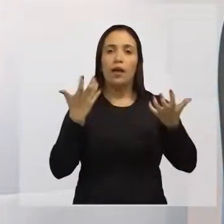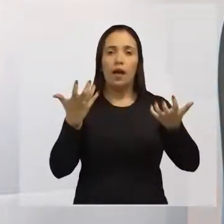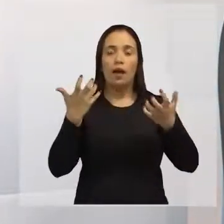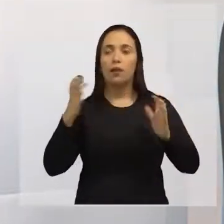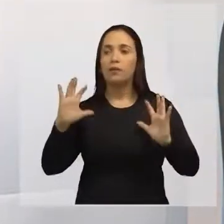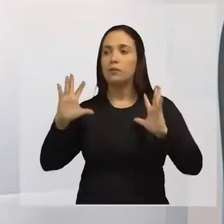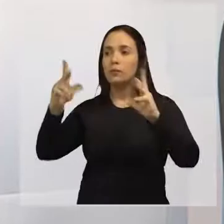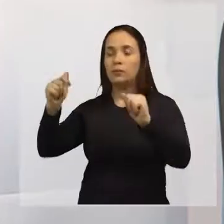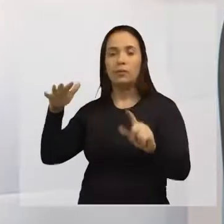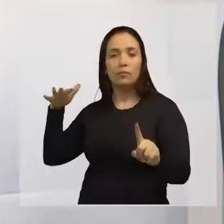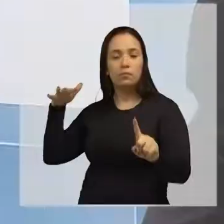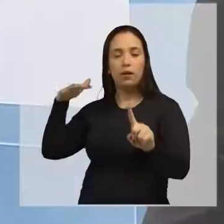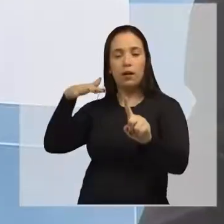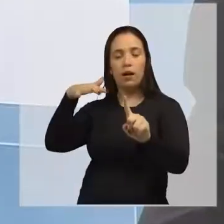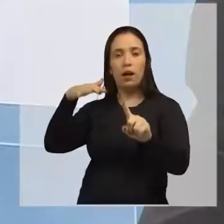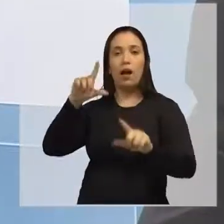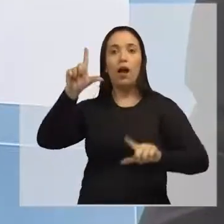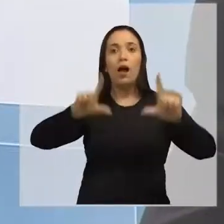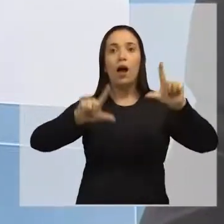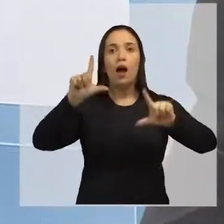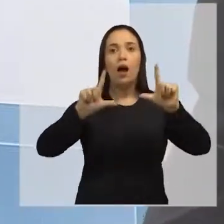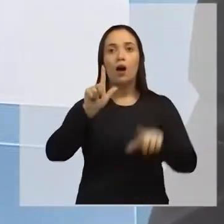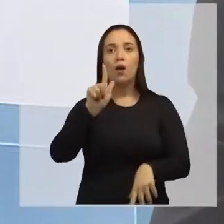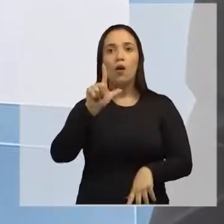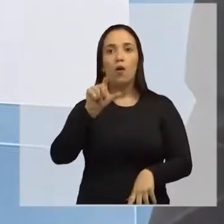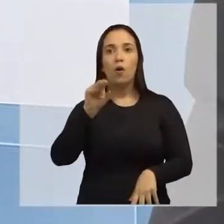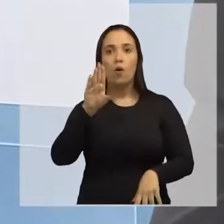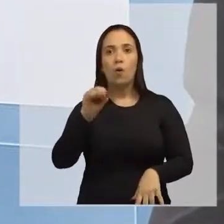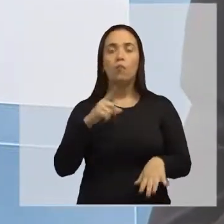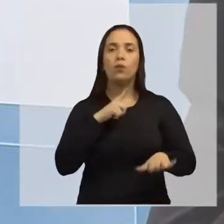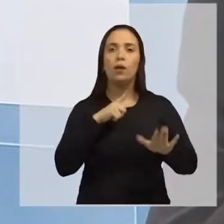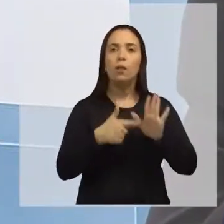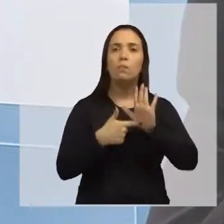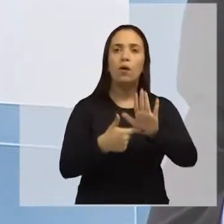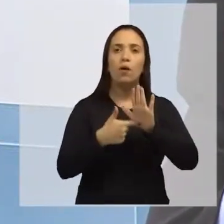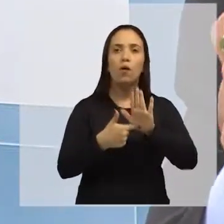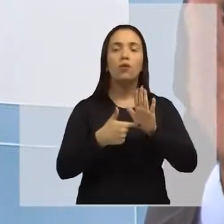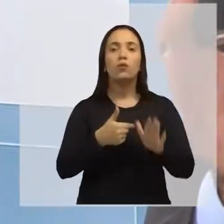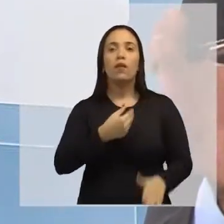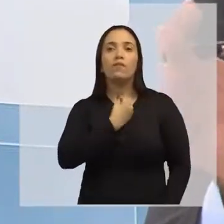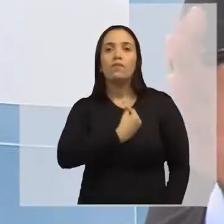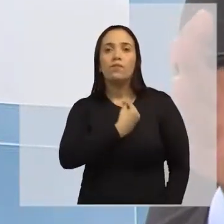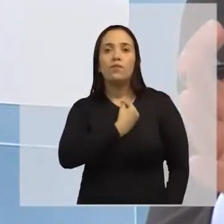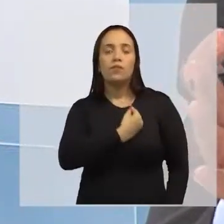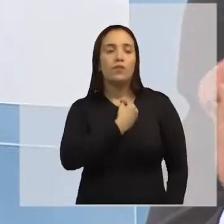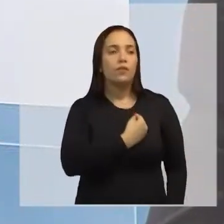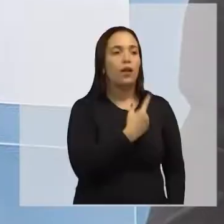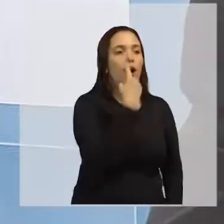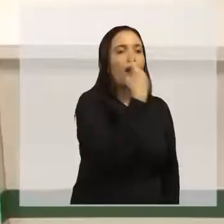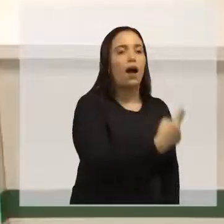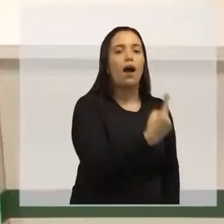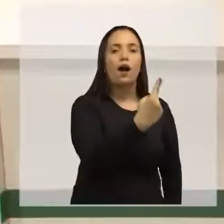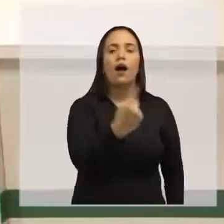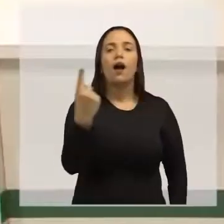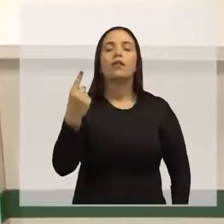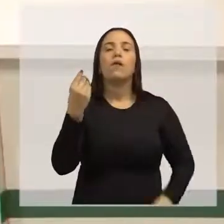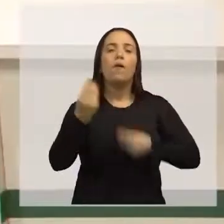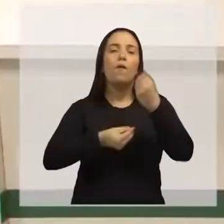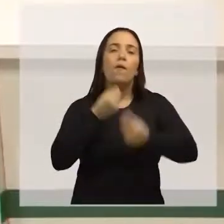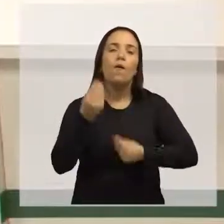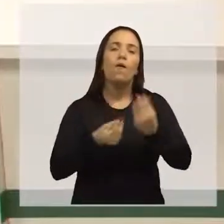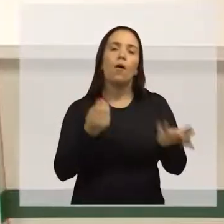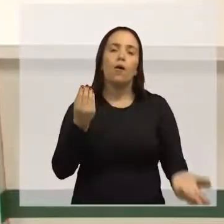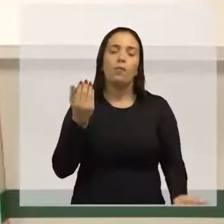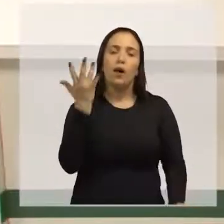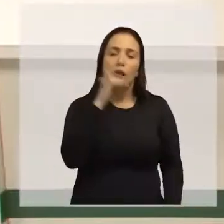Luiz? Inclusive a Rede Globo está numa campanha para humanizar. Mostrando a vida de cada um, de onde é que veio, como é que foi,